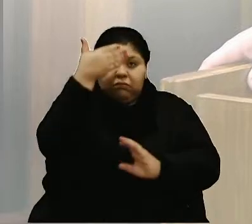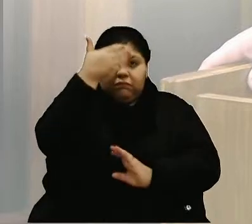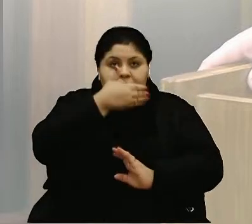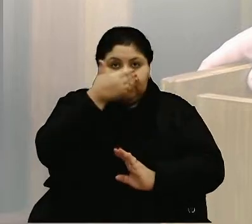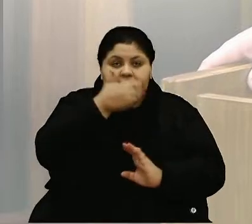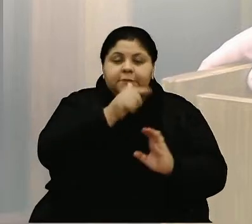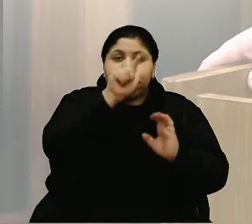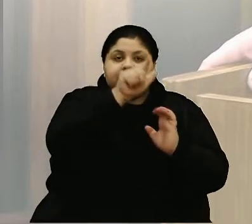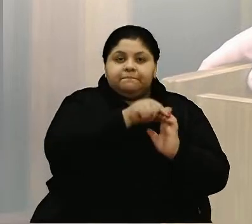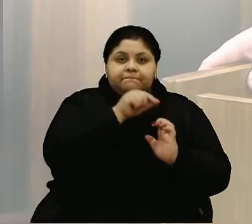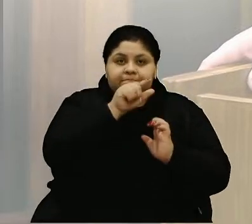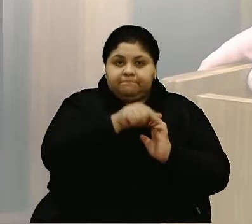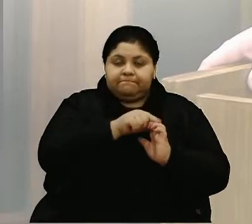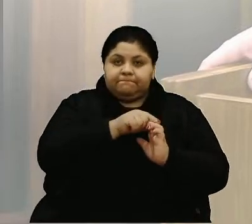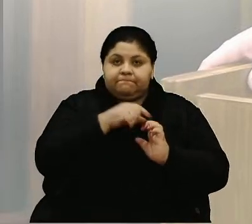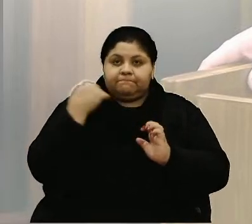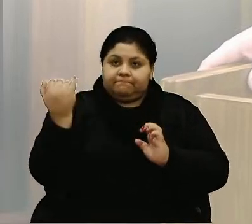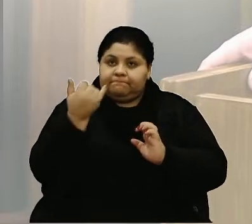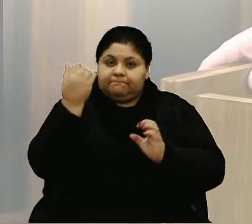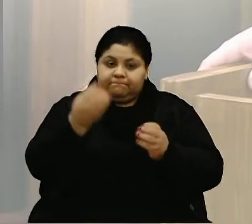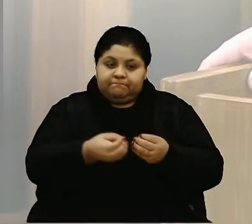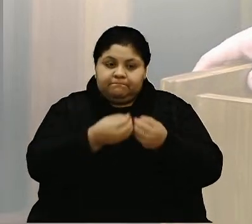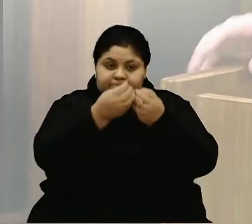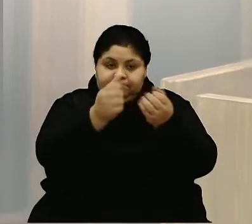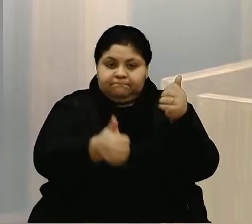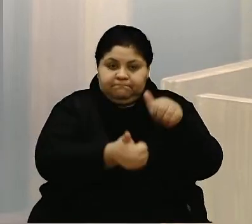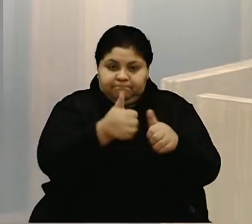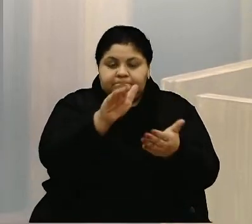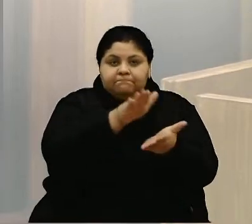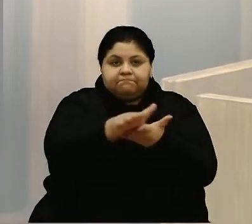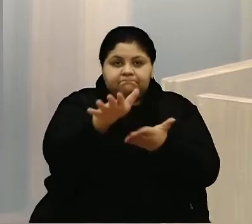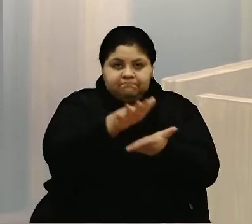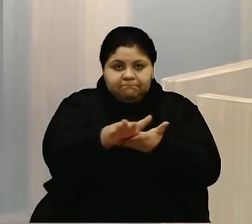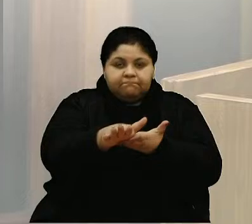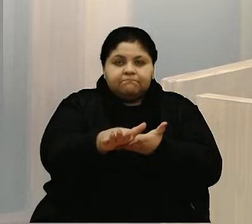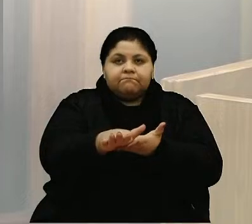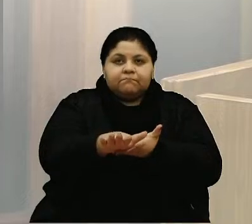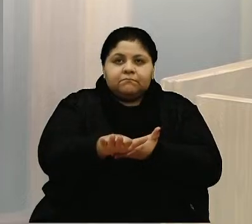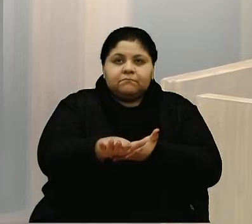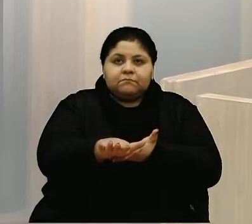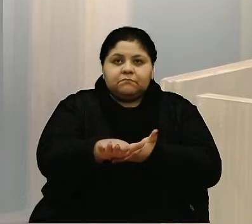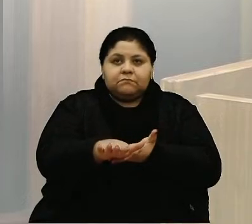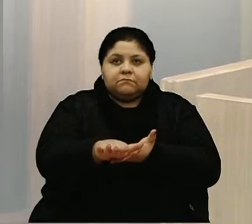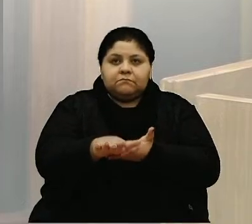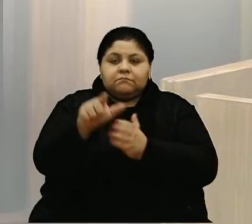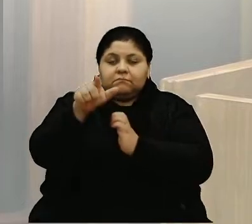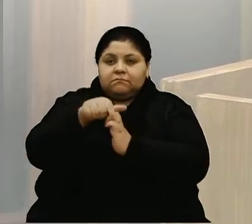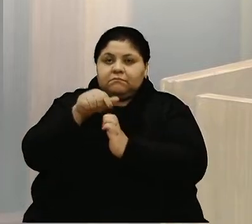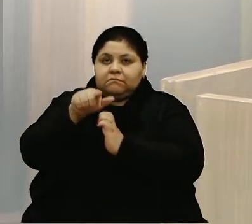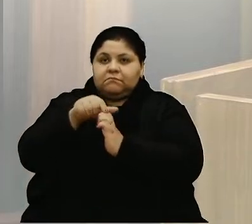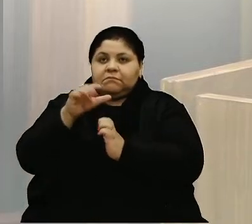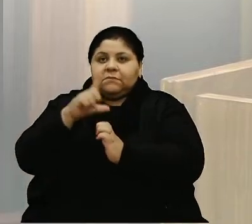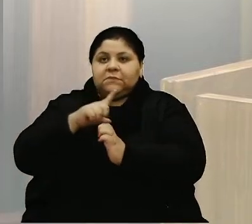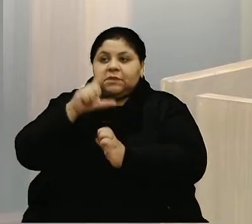empresa promissora e que entrega qualidade de produtos e serviços, a TerraSol possui pessoas de bom coração e